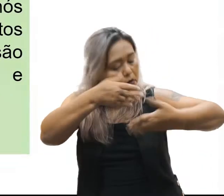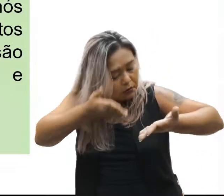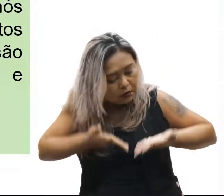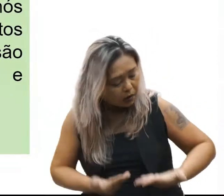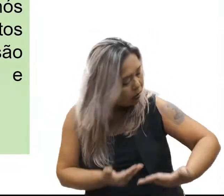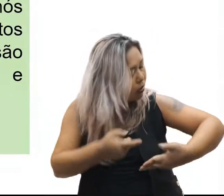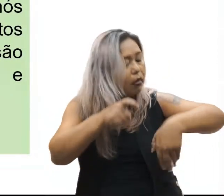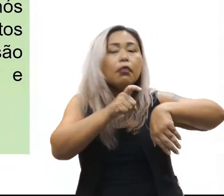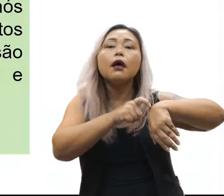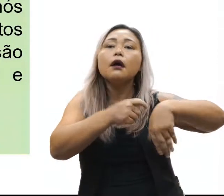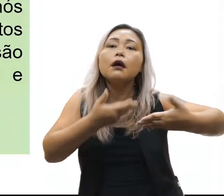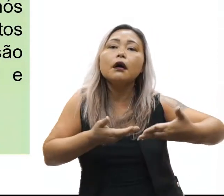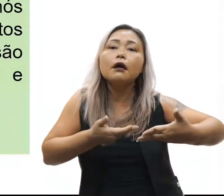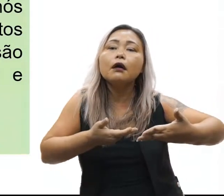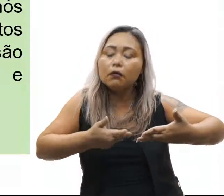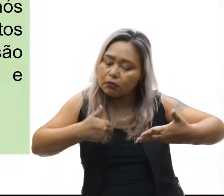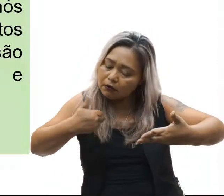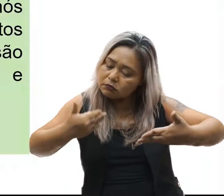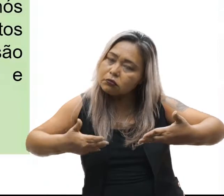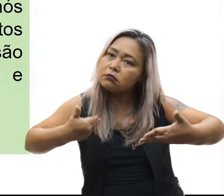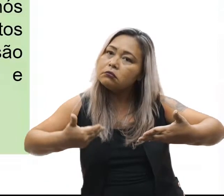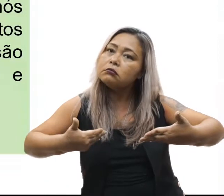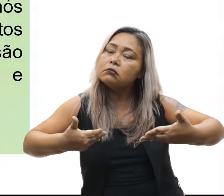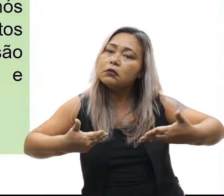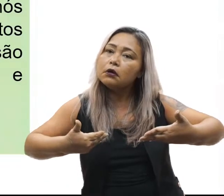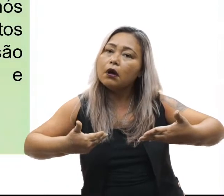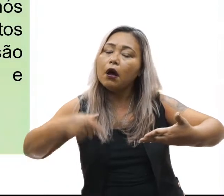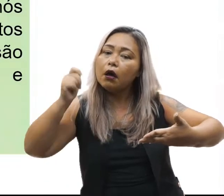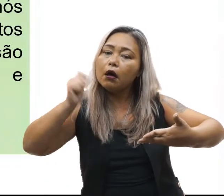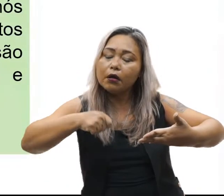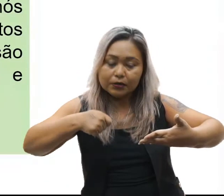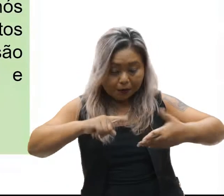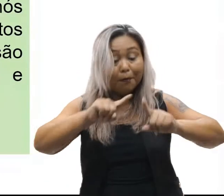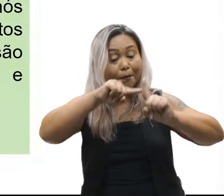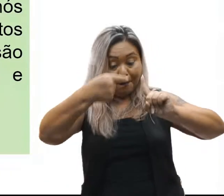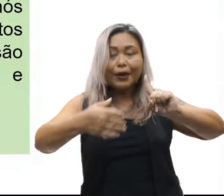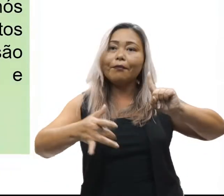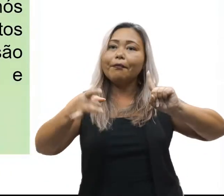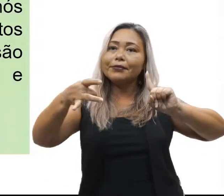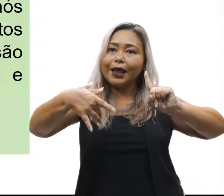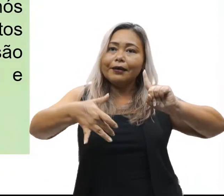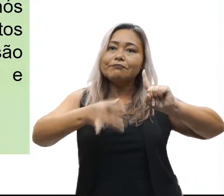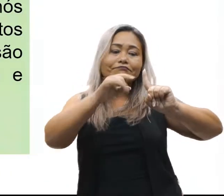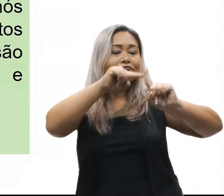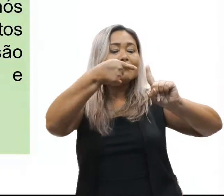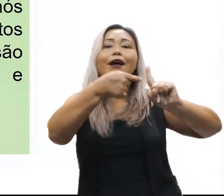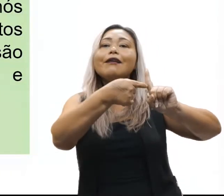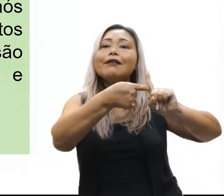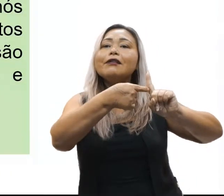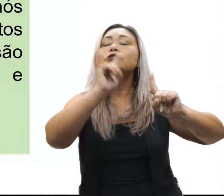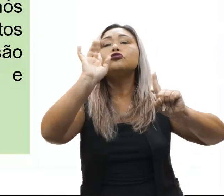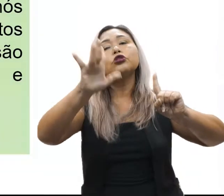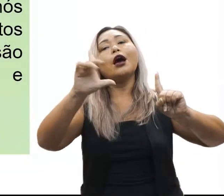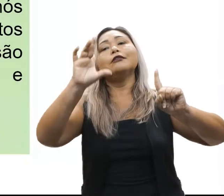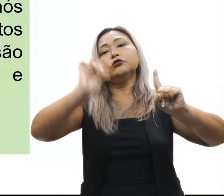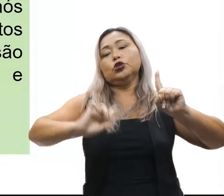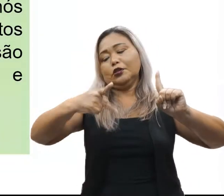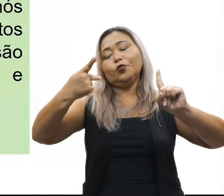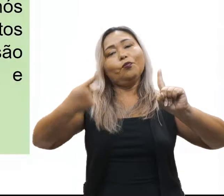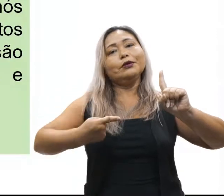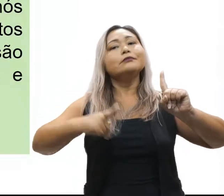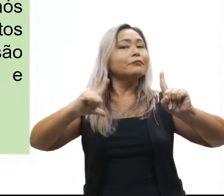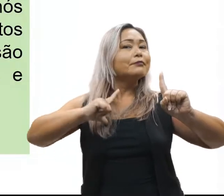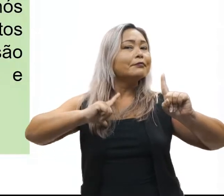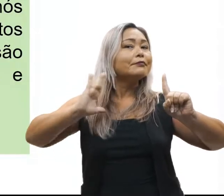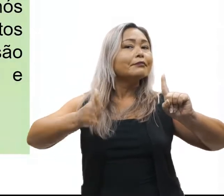nascemos, até em alguns aspectos, enquanto estamos na barriga da nossa mãe, nós já somos titulares dos direitos humanos, né? E